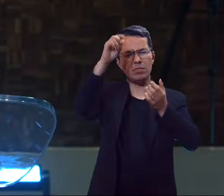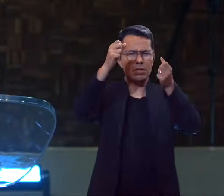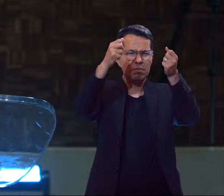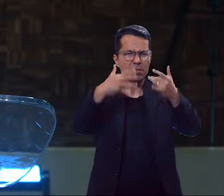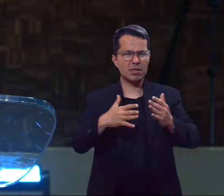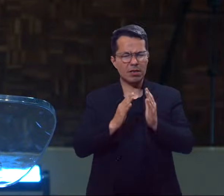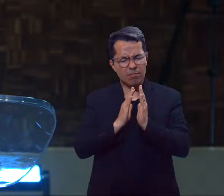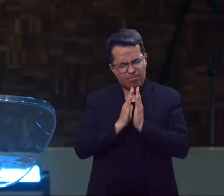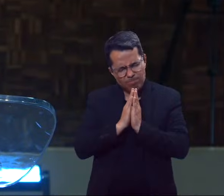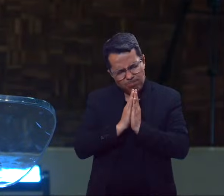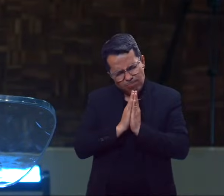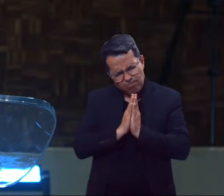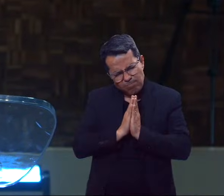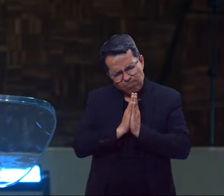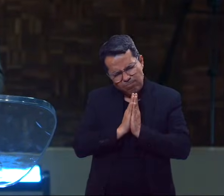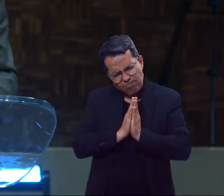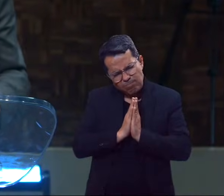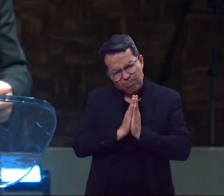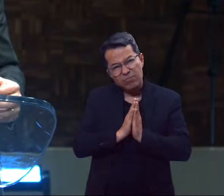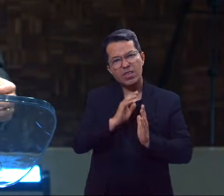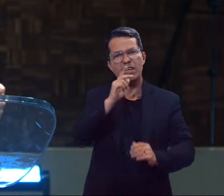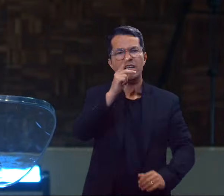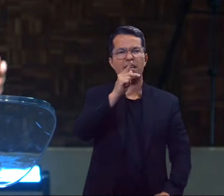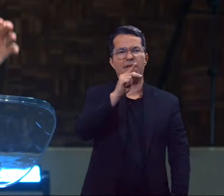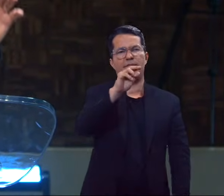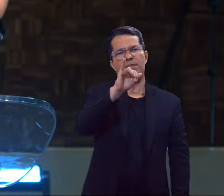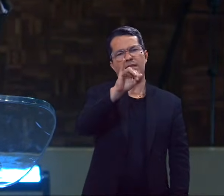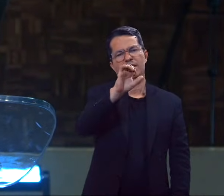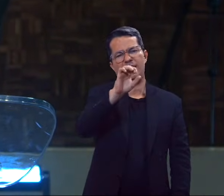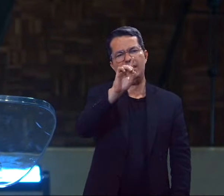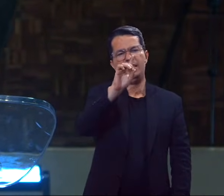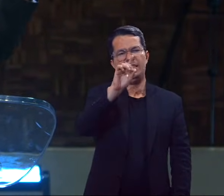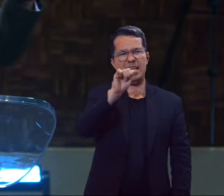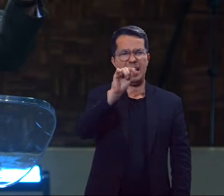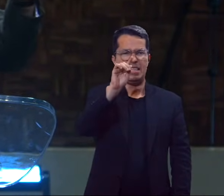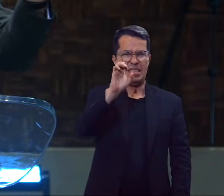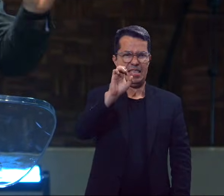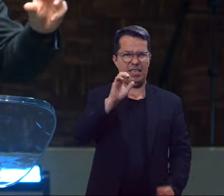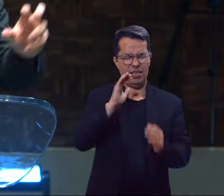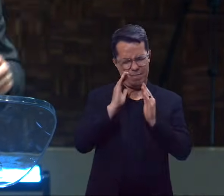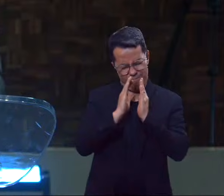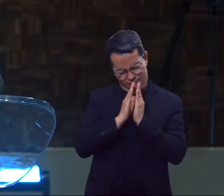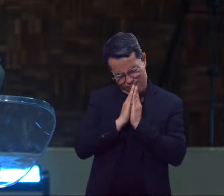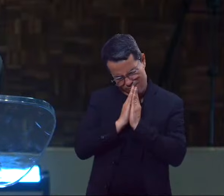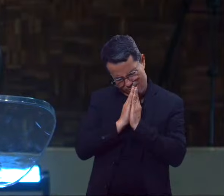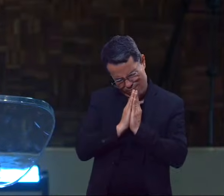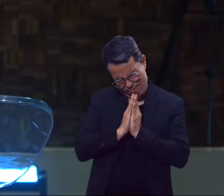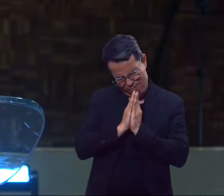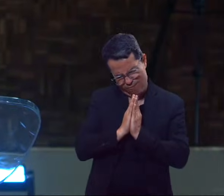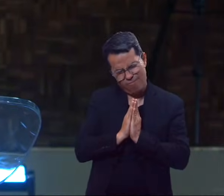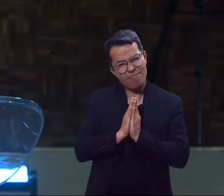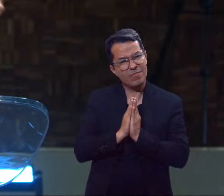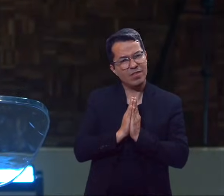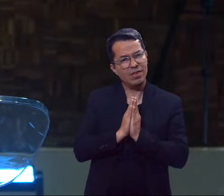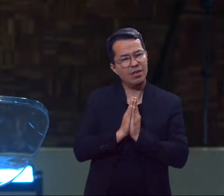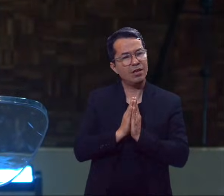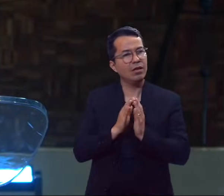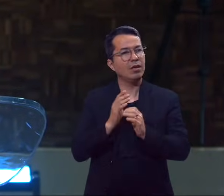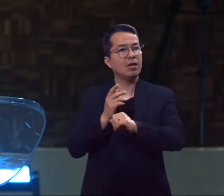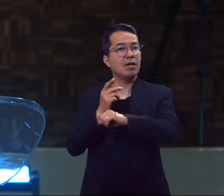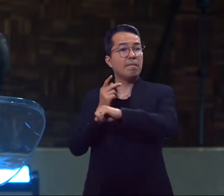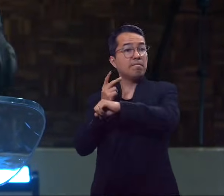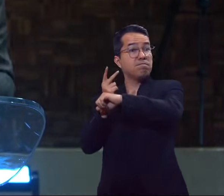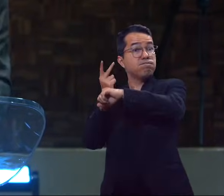Primeiro, em 1 Timóteo 3,16, a Bíblia diz que essa busca por Deus, ela tem que ser